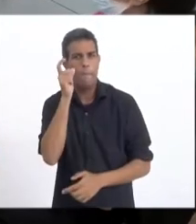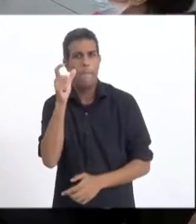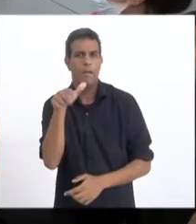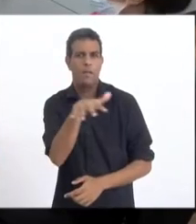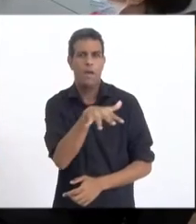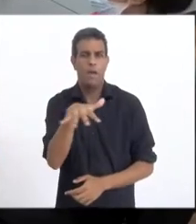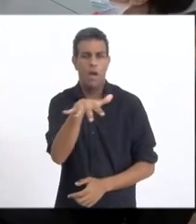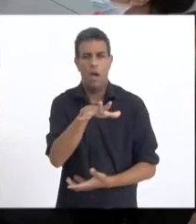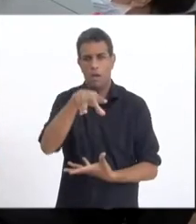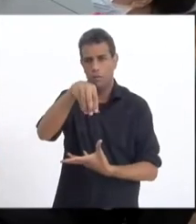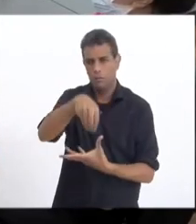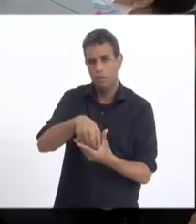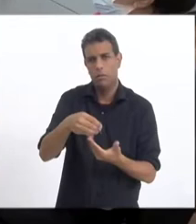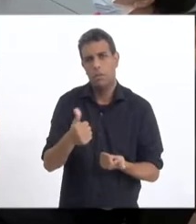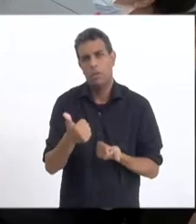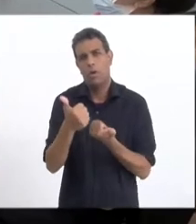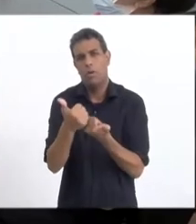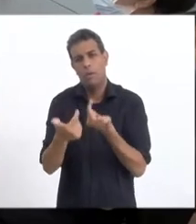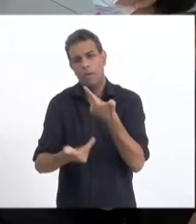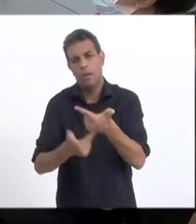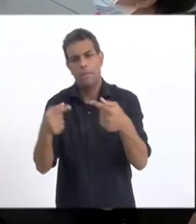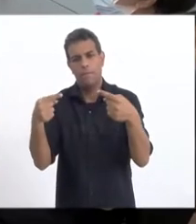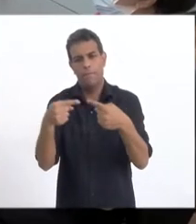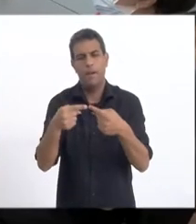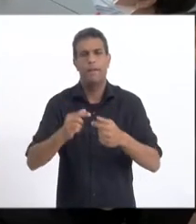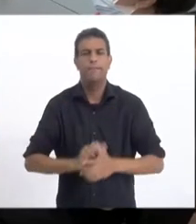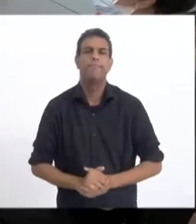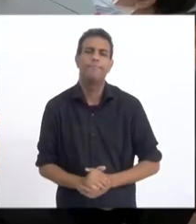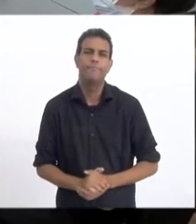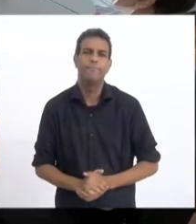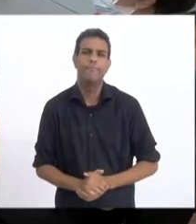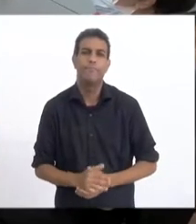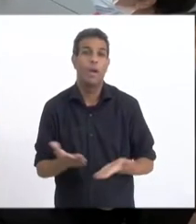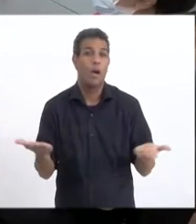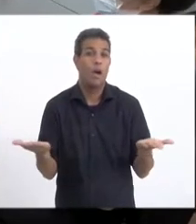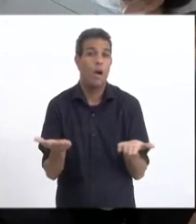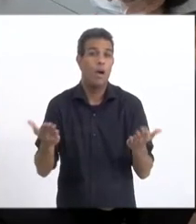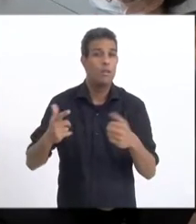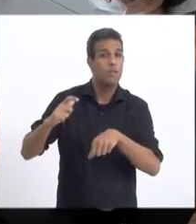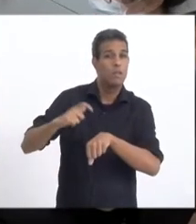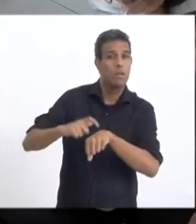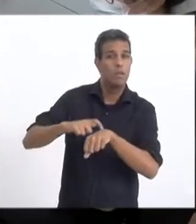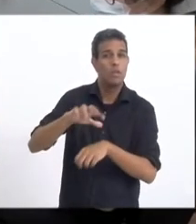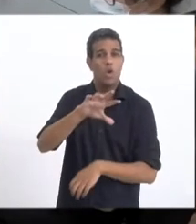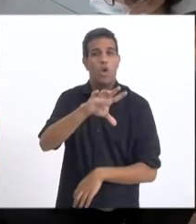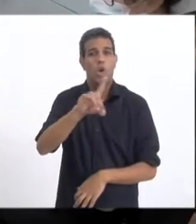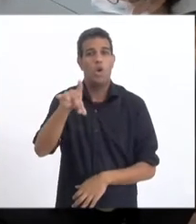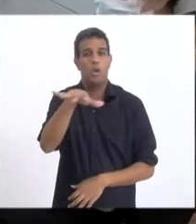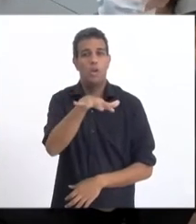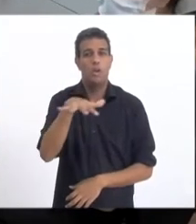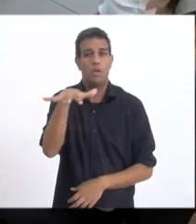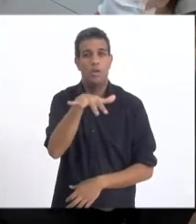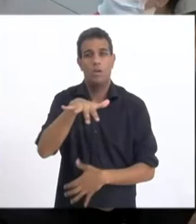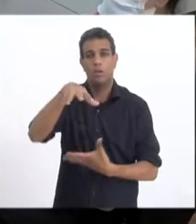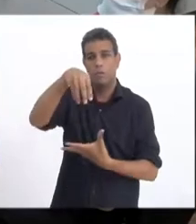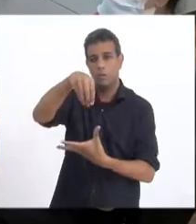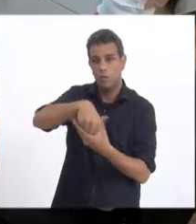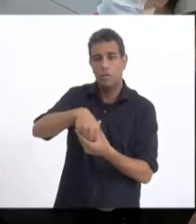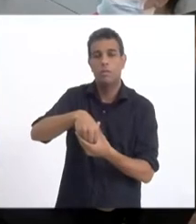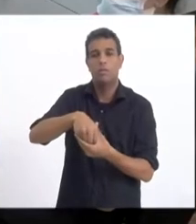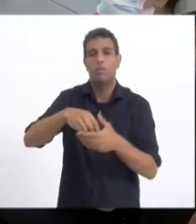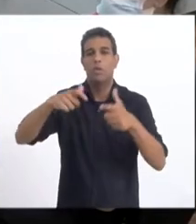interesse e de atuação intensa. Atualmente, eu estou como coordenador do CAPS do município de